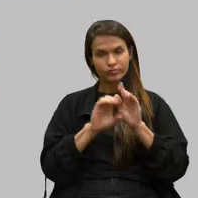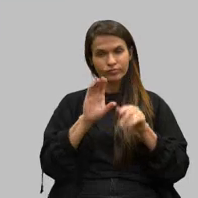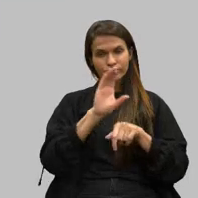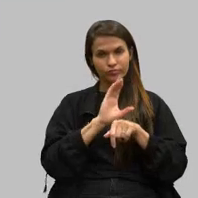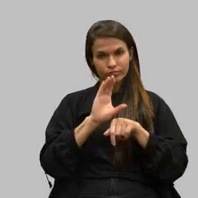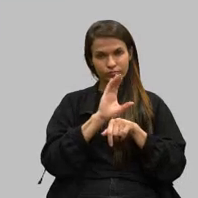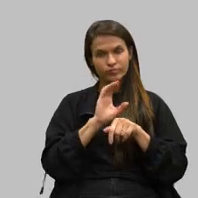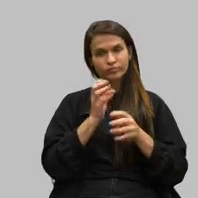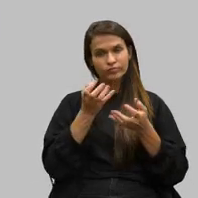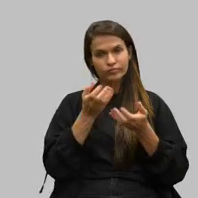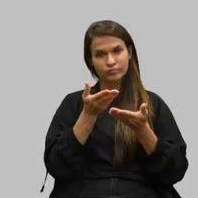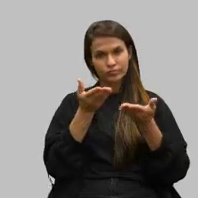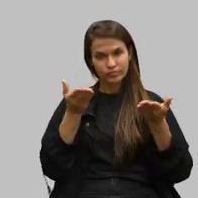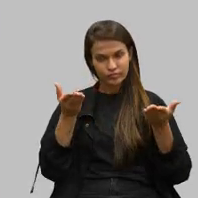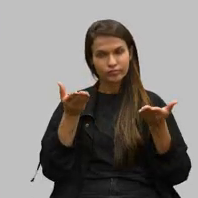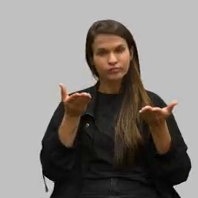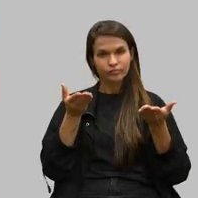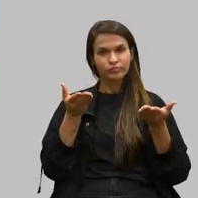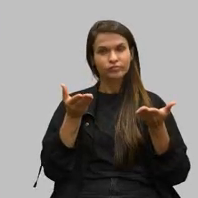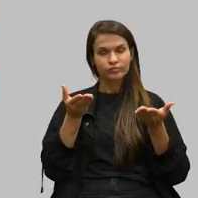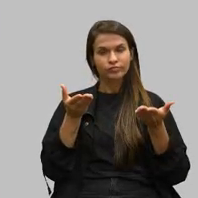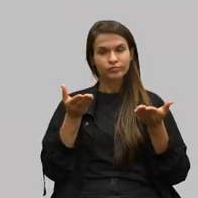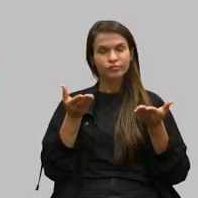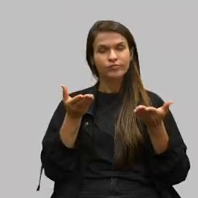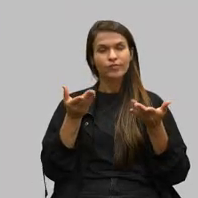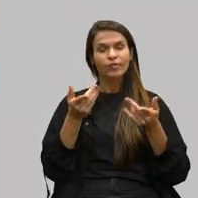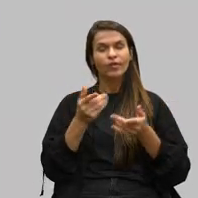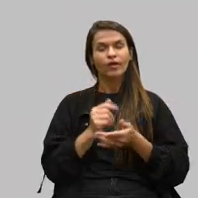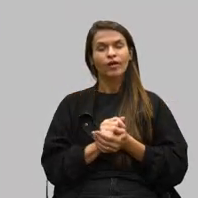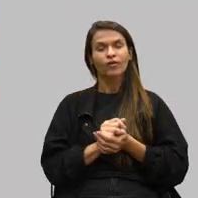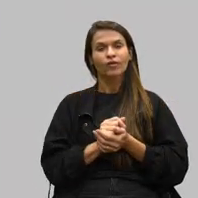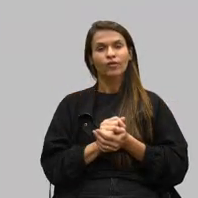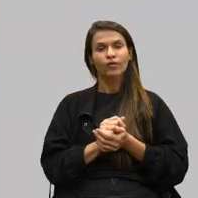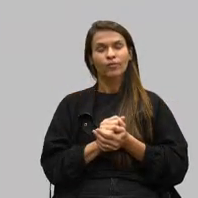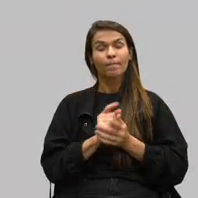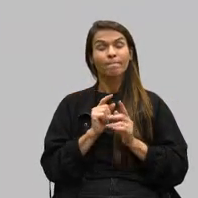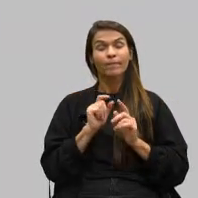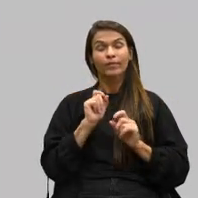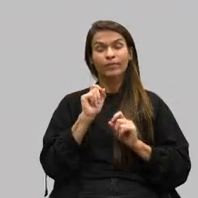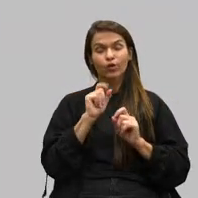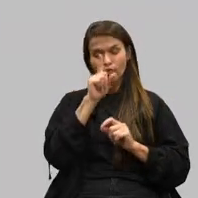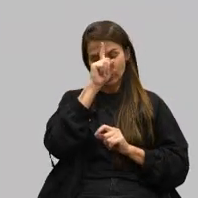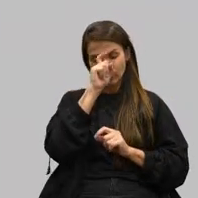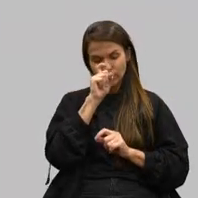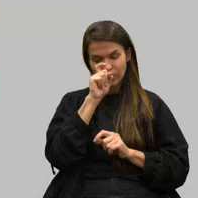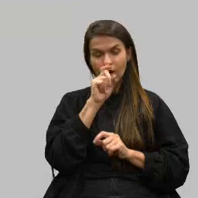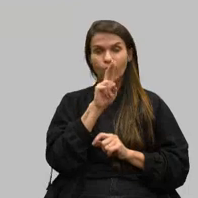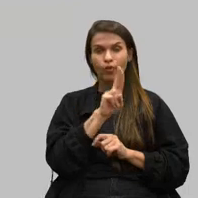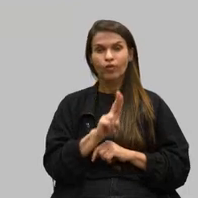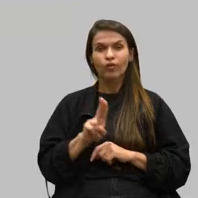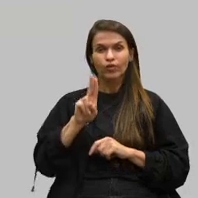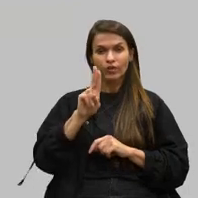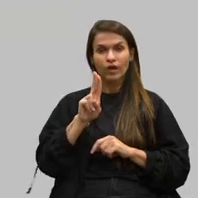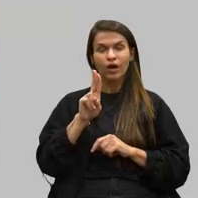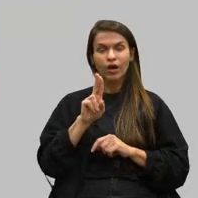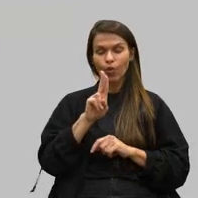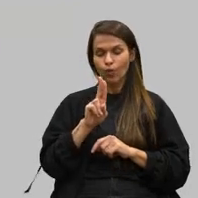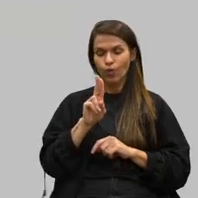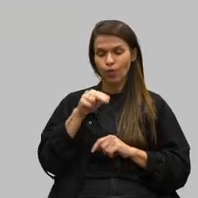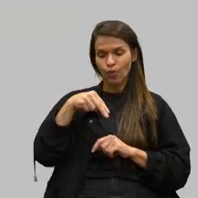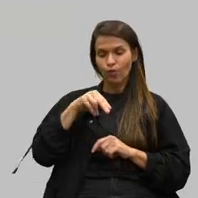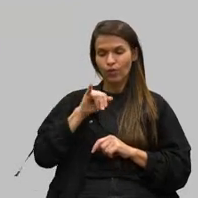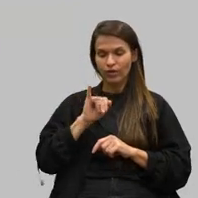gostaria que o senhor e os outros fossem signatários para que o Hospital Universitário da Unimontes ele